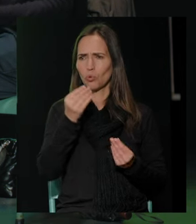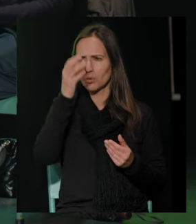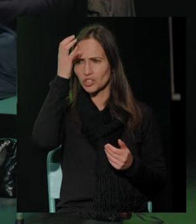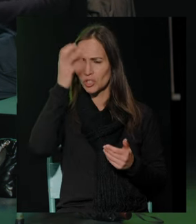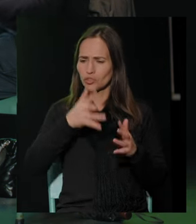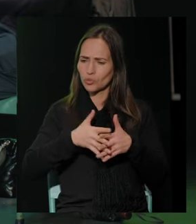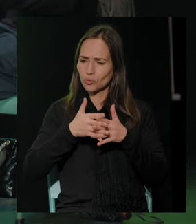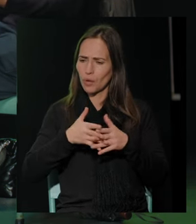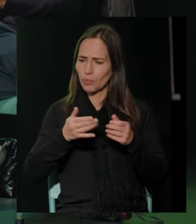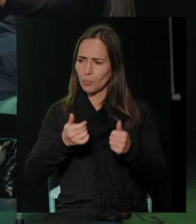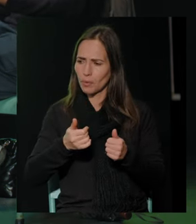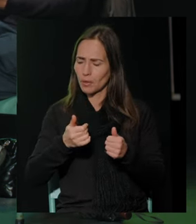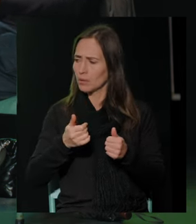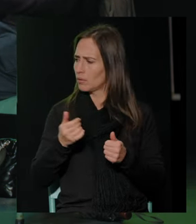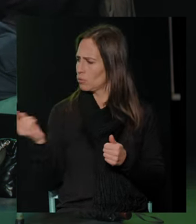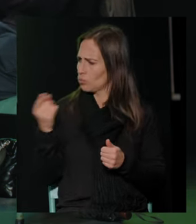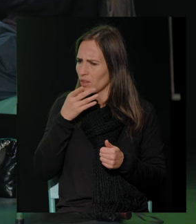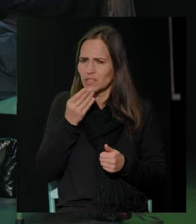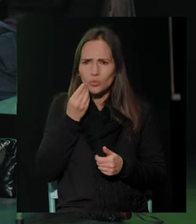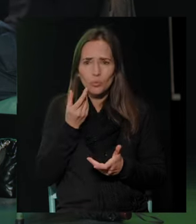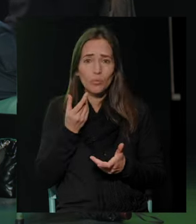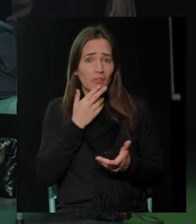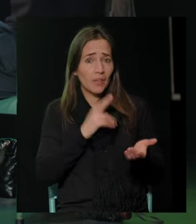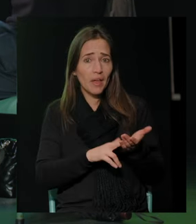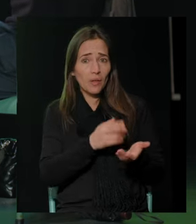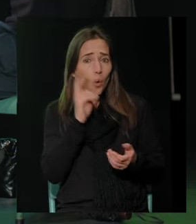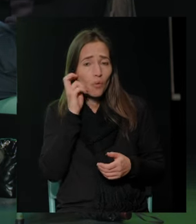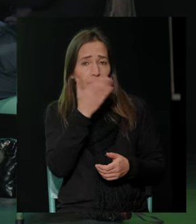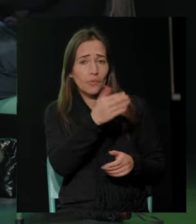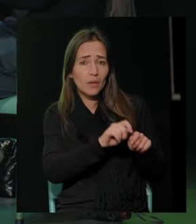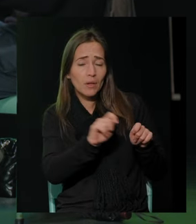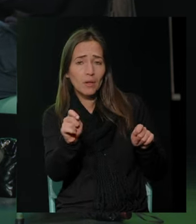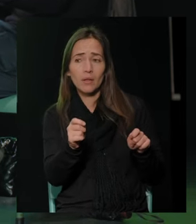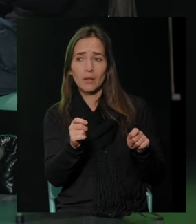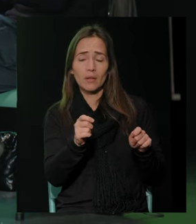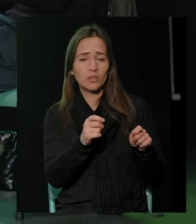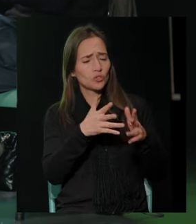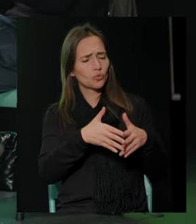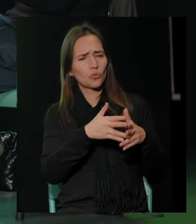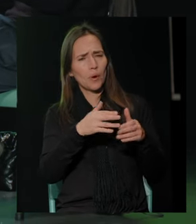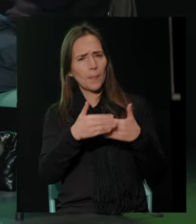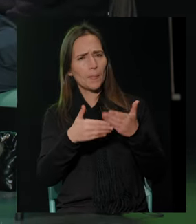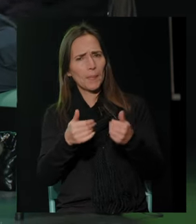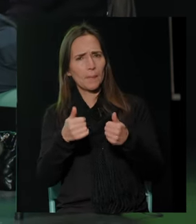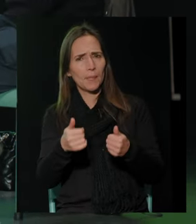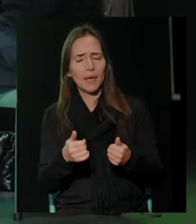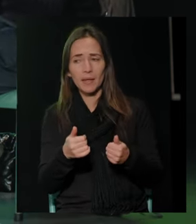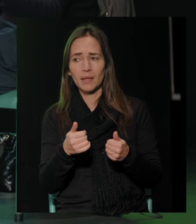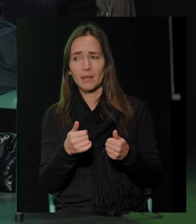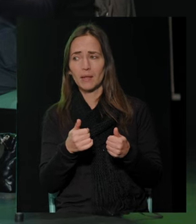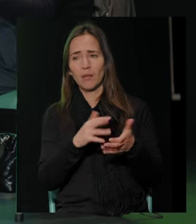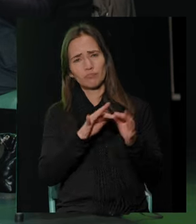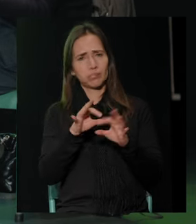super bem estruturado. Mas como é que podes dizer isso? Não, mas é verdade, ouve-o falar. Portanto, aquilo está muito bem estruturado e aquilo